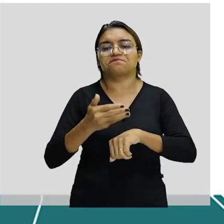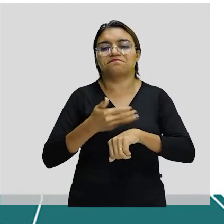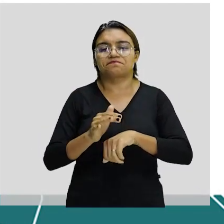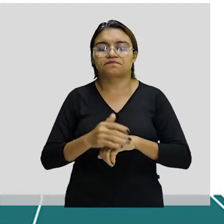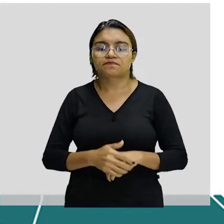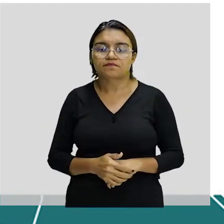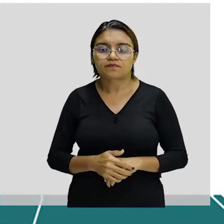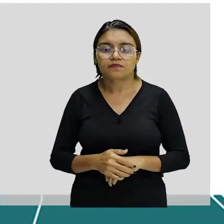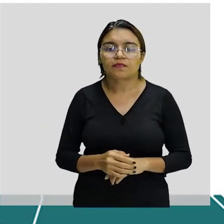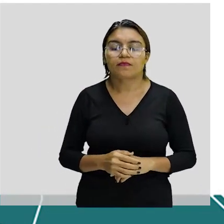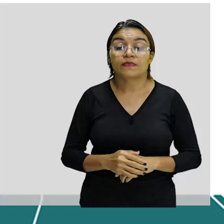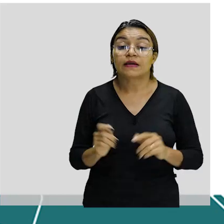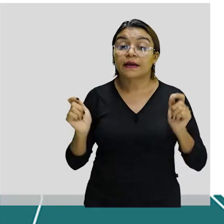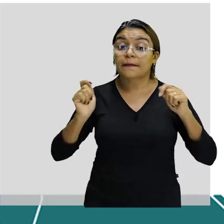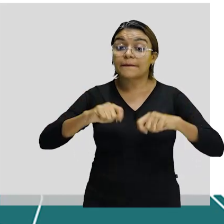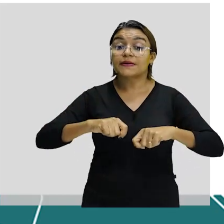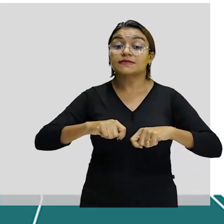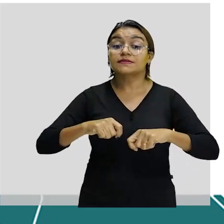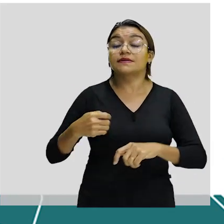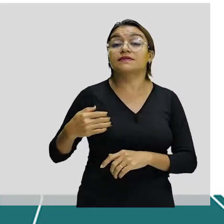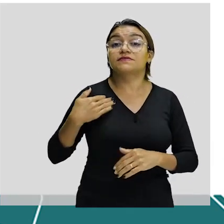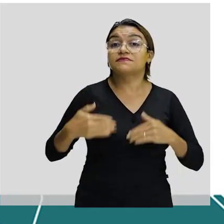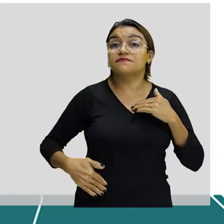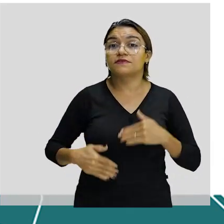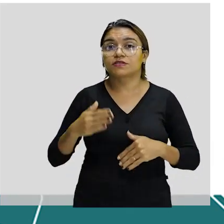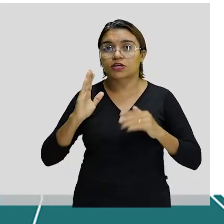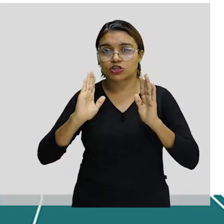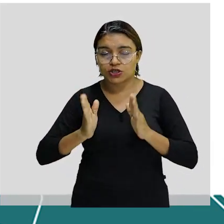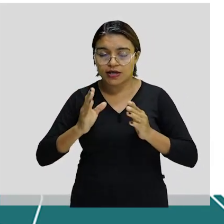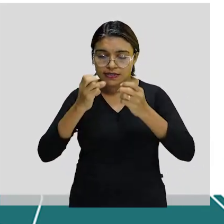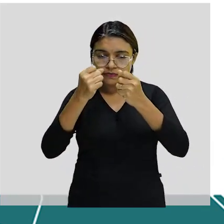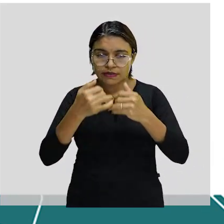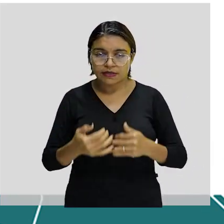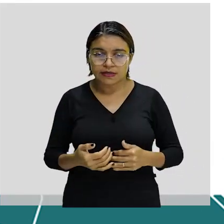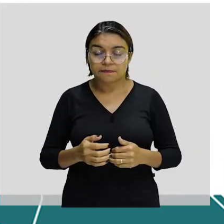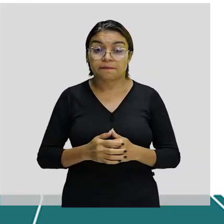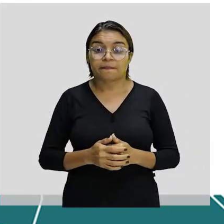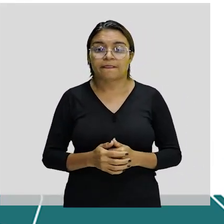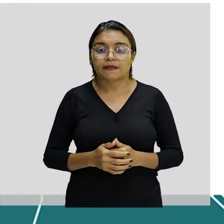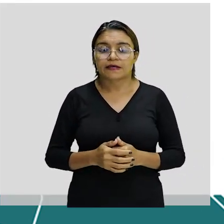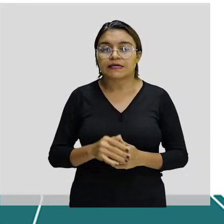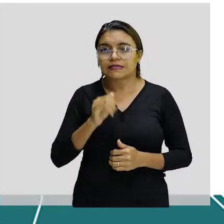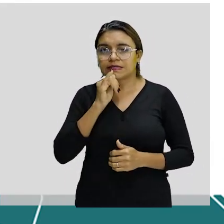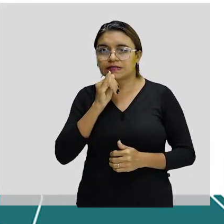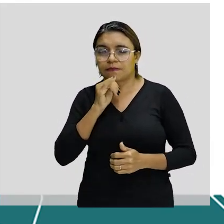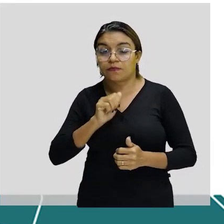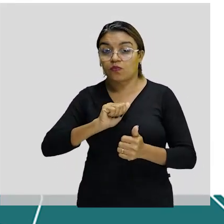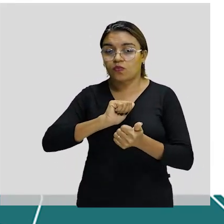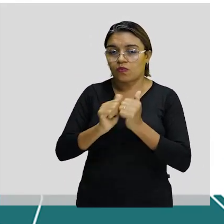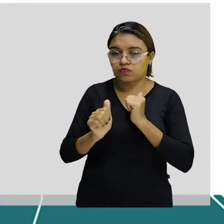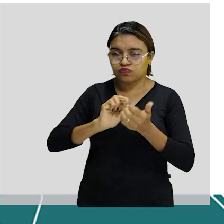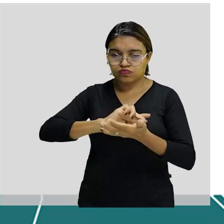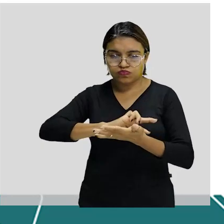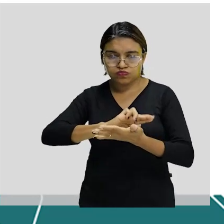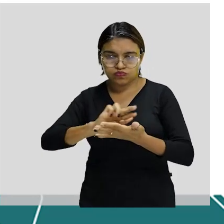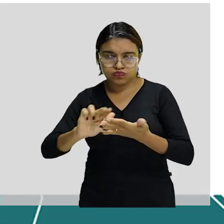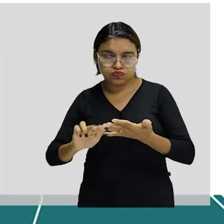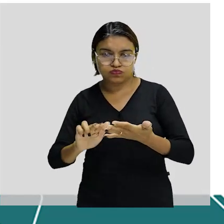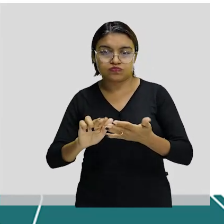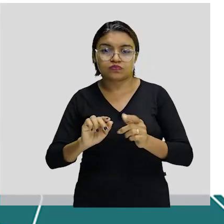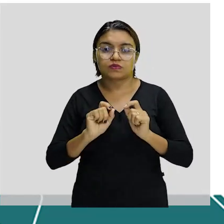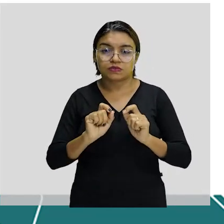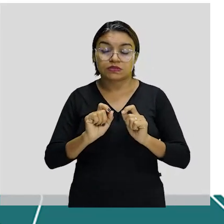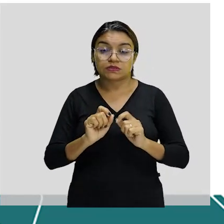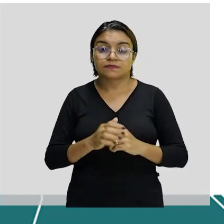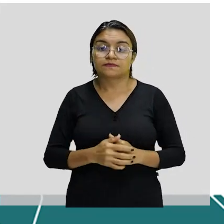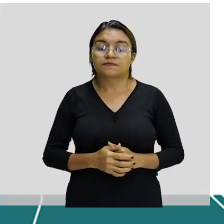capacidades físicas, tá. Aí eu falei para vocês que o atletismo, quando ele praticado, que é o tema da nossa aula aqui, atletismo,